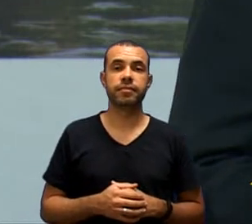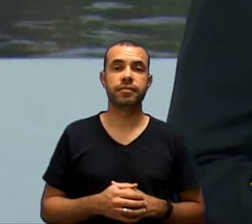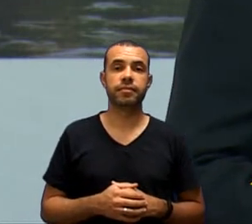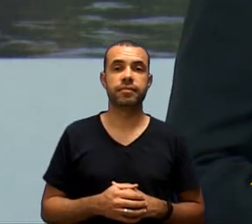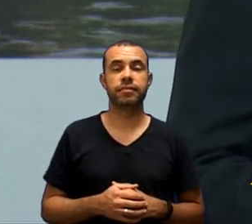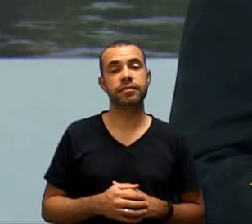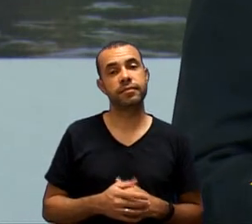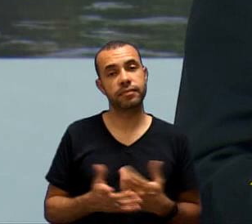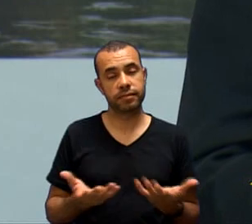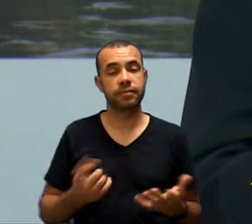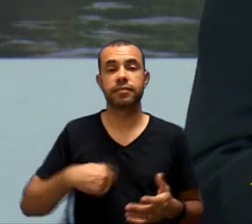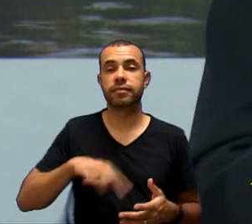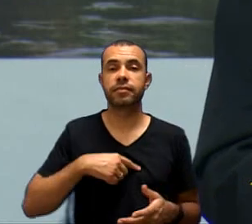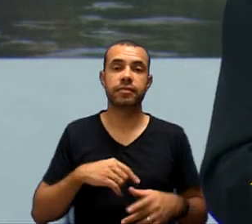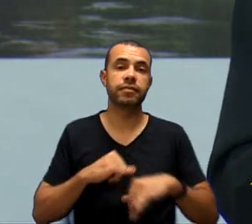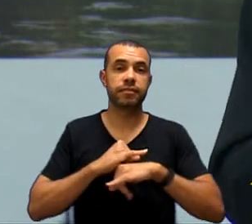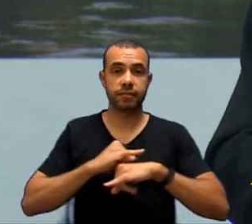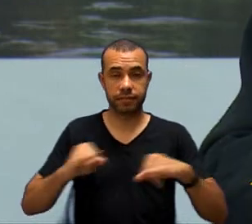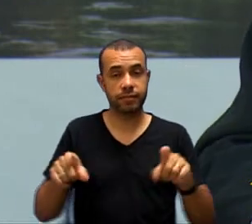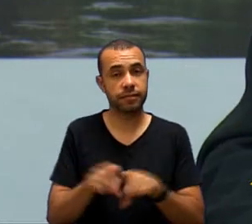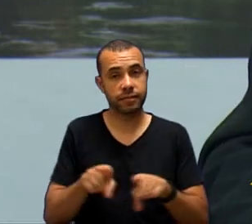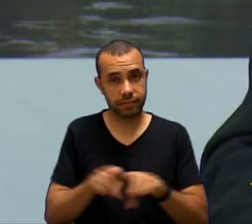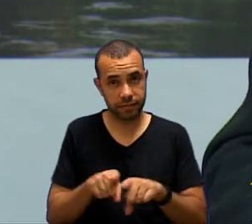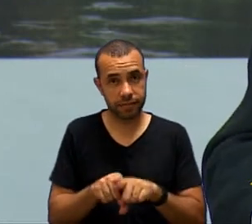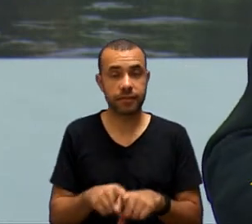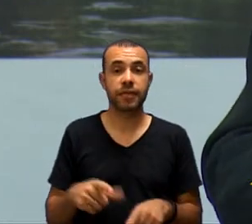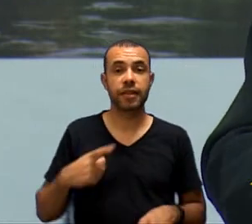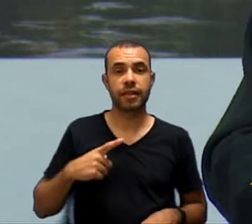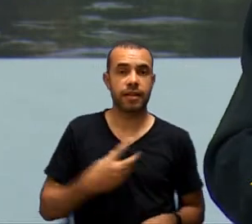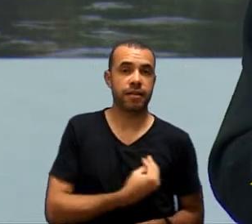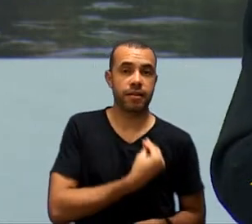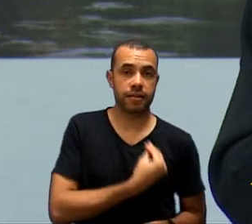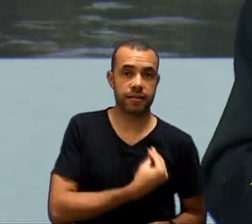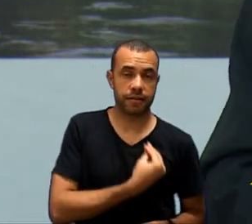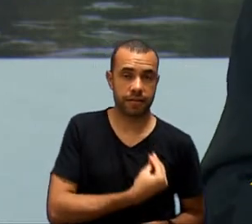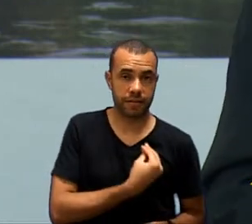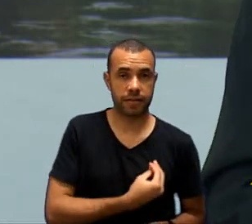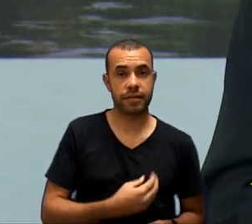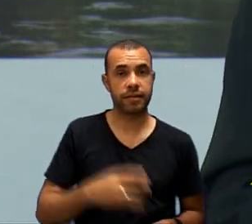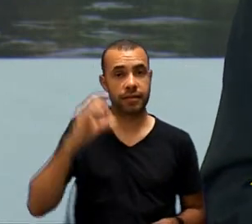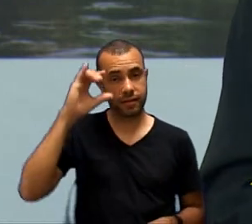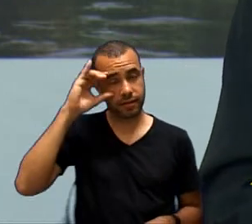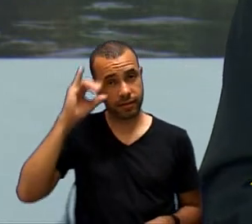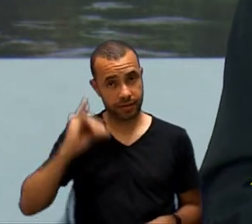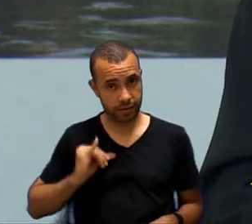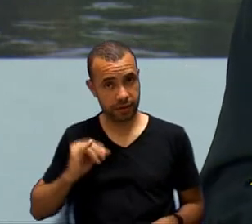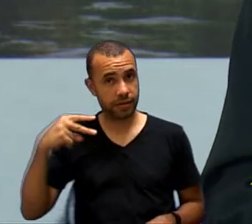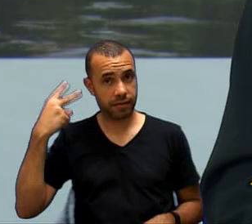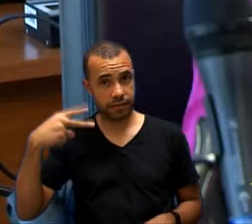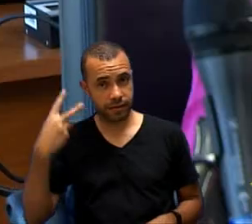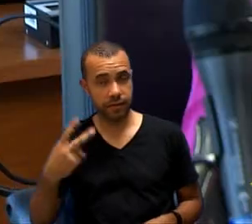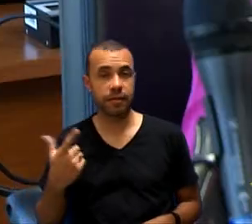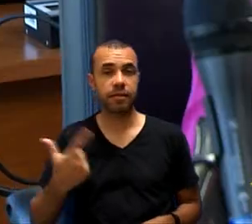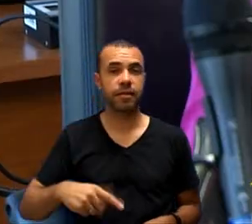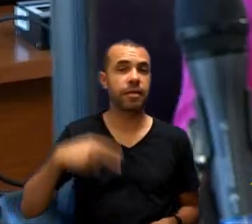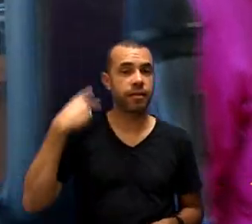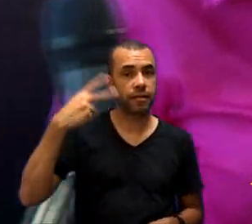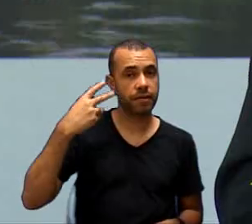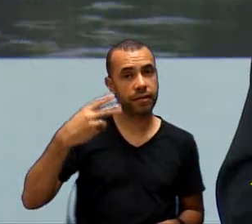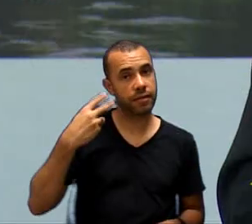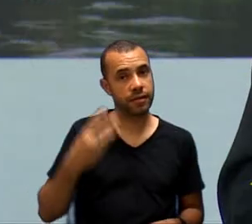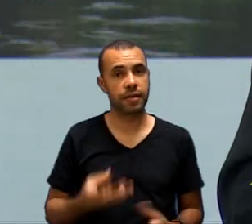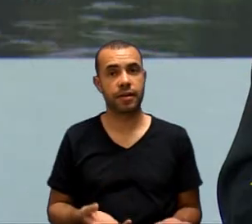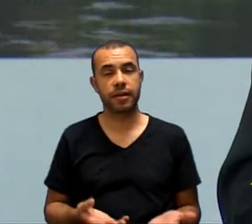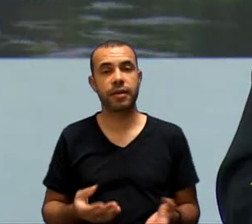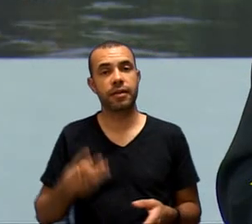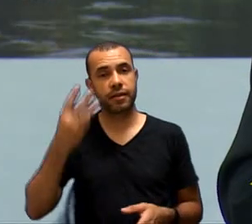3238-1157. Nós registramos também a participação nesta audiência da vereadora Yara Bernardi, do vereador João Donizete